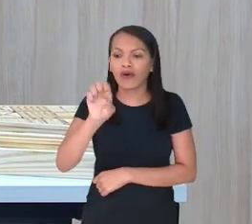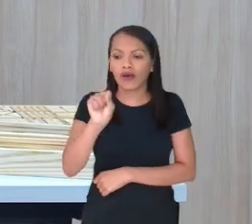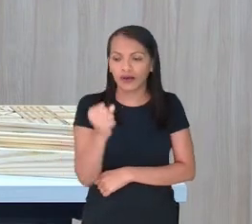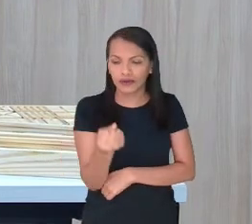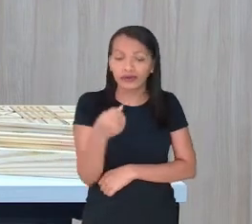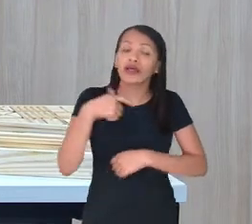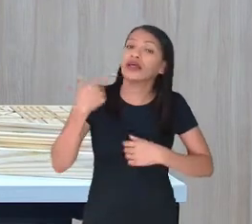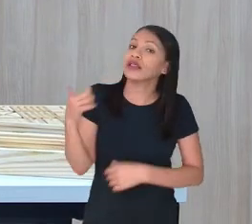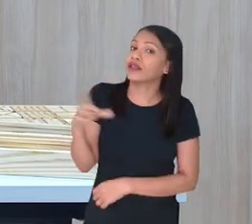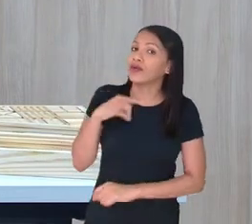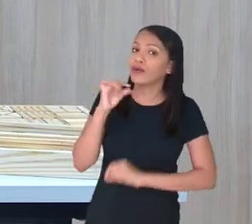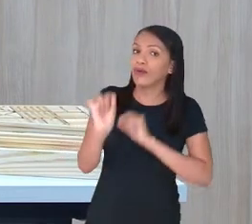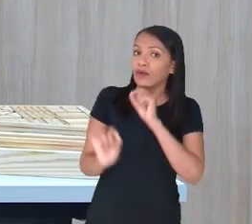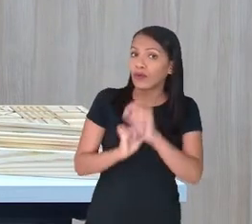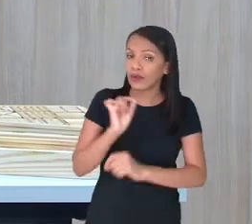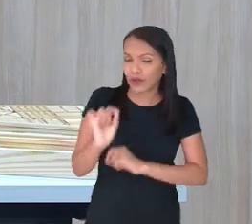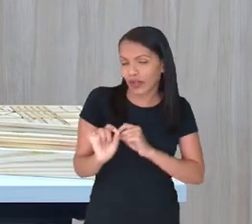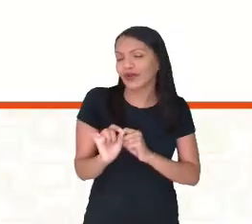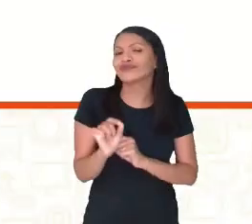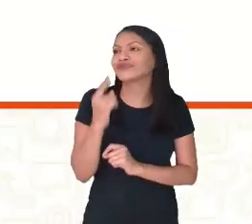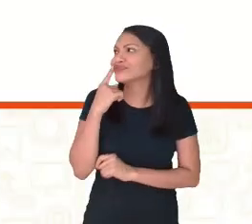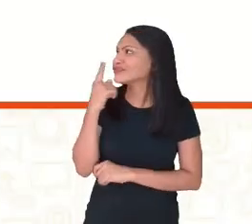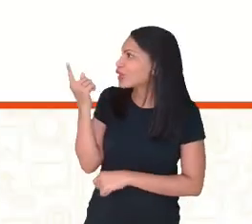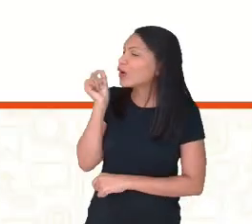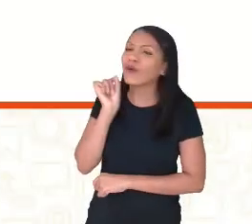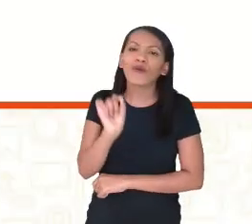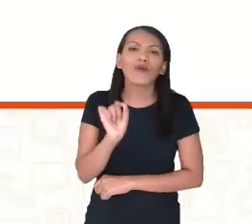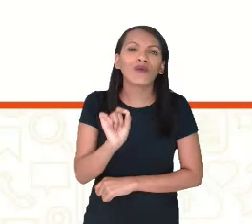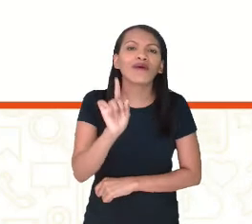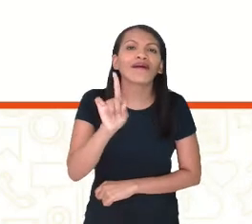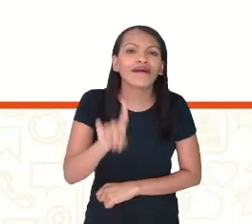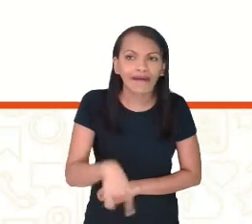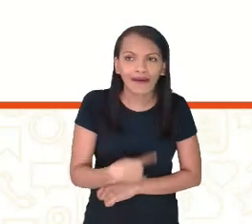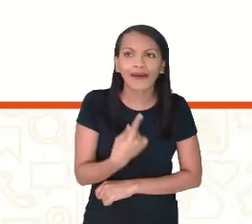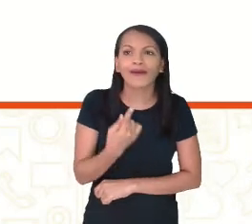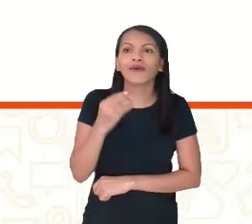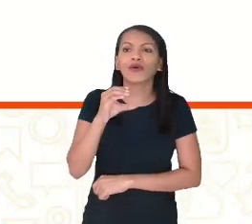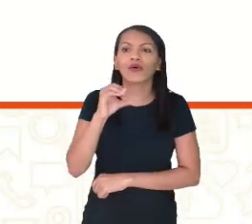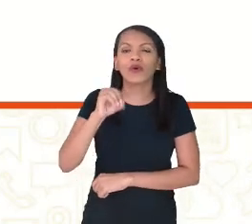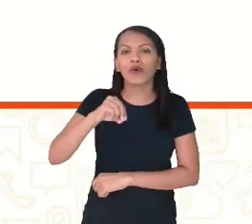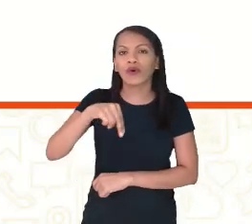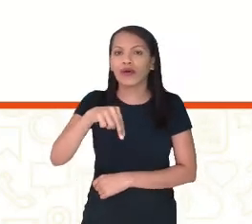cognição, nós vamos ter essas funções. O que seria, então, a conação?